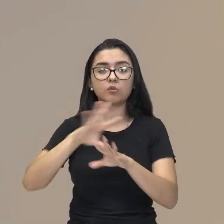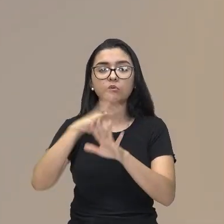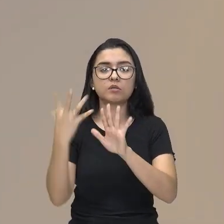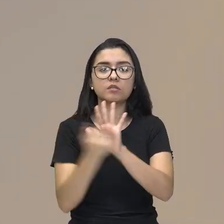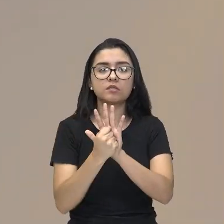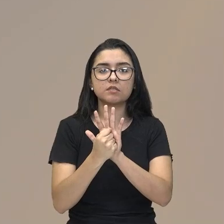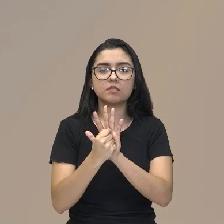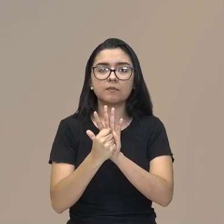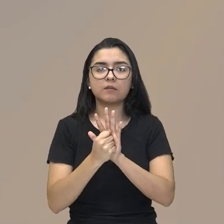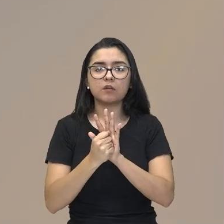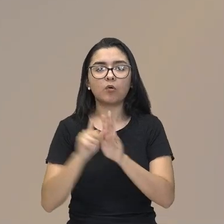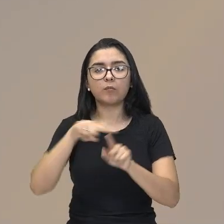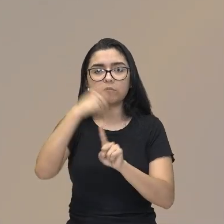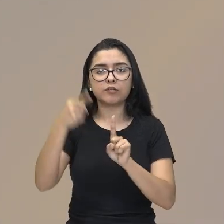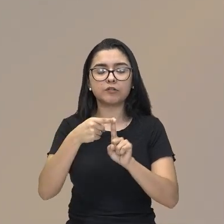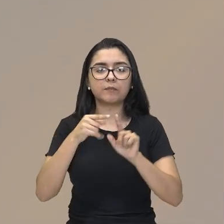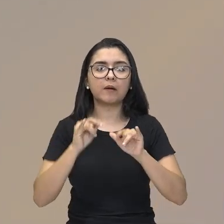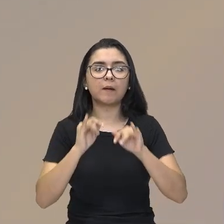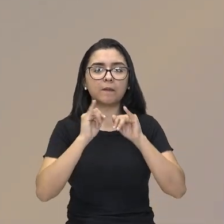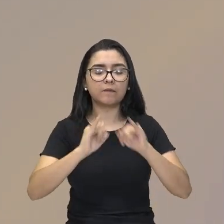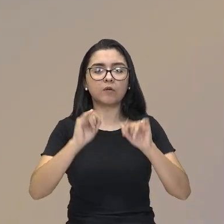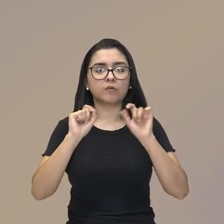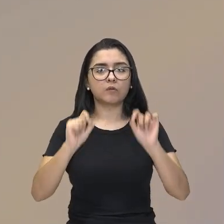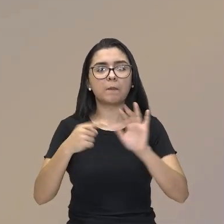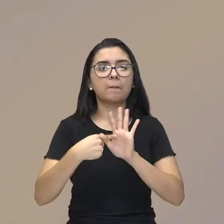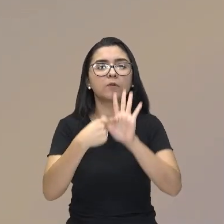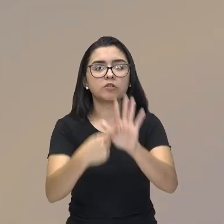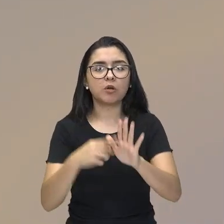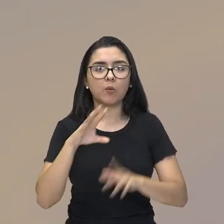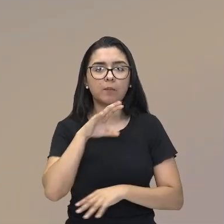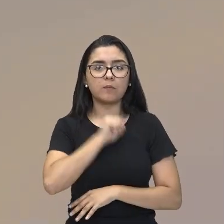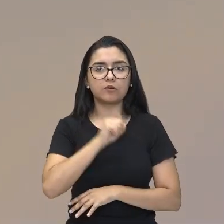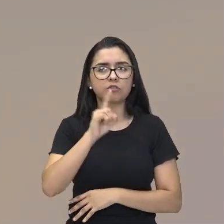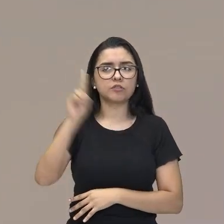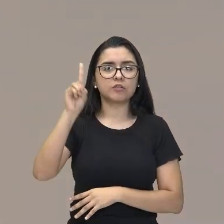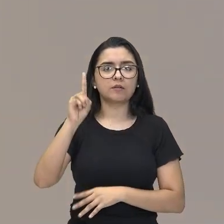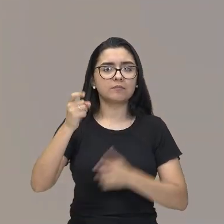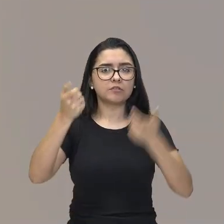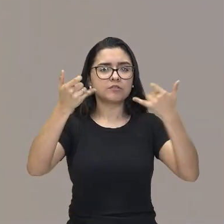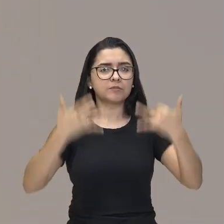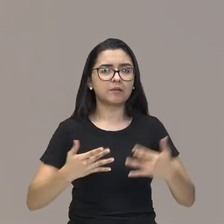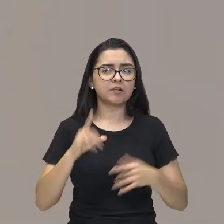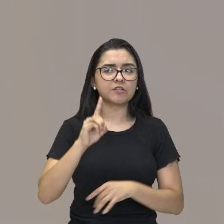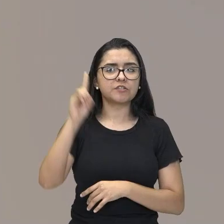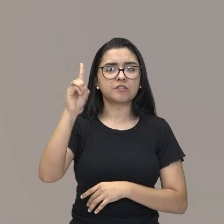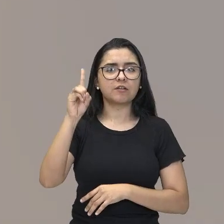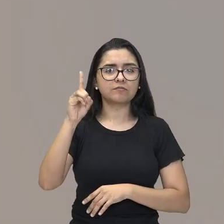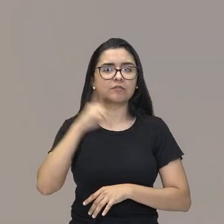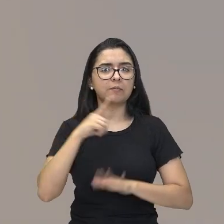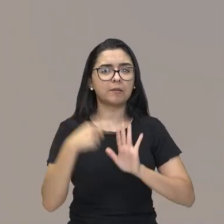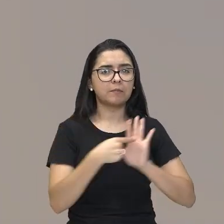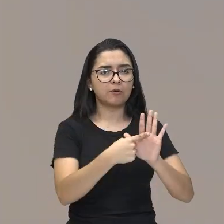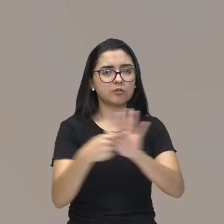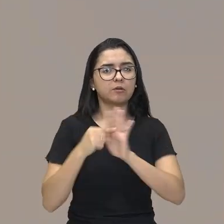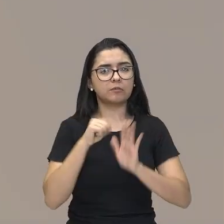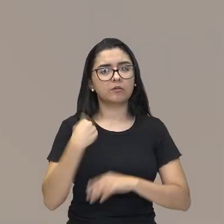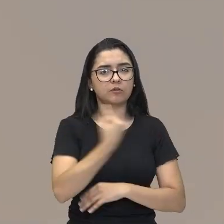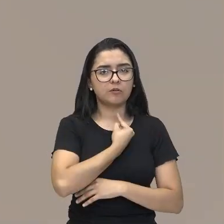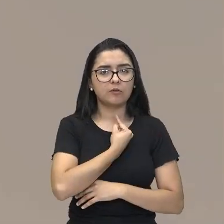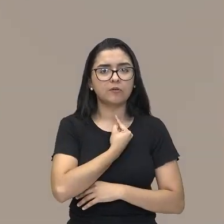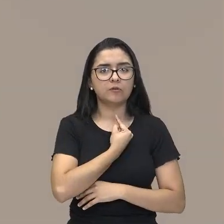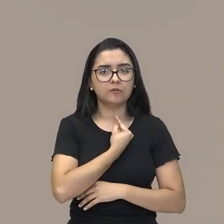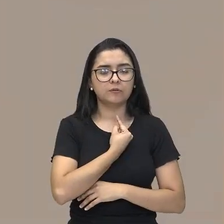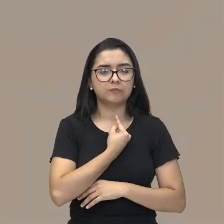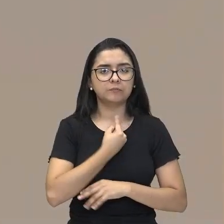para comunicar o amor de Deus, para falar daquilo que Deus tem para revelar, para mostrar para